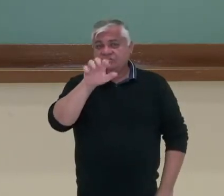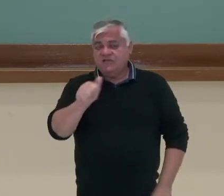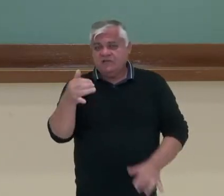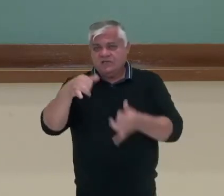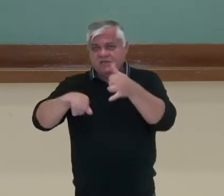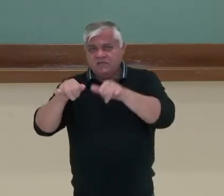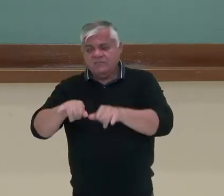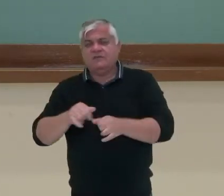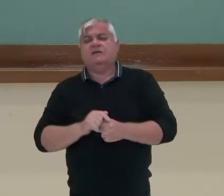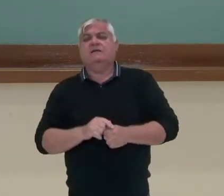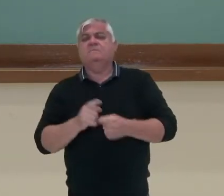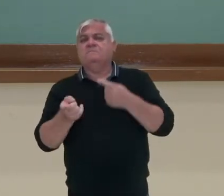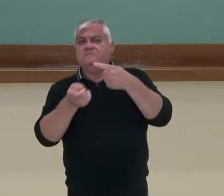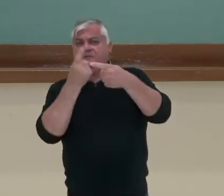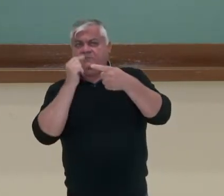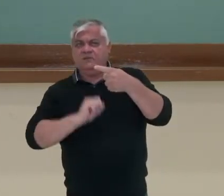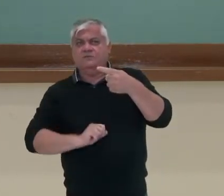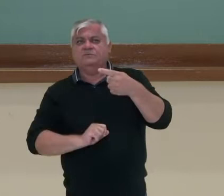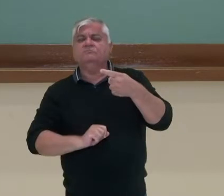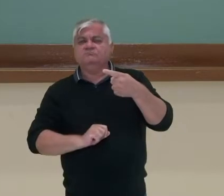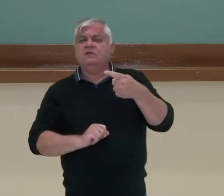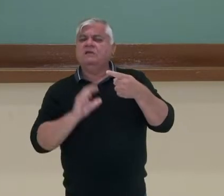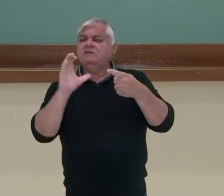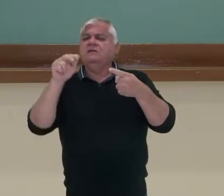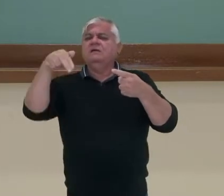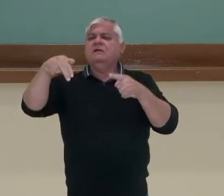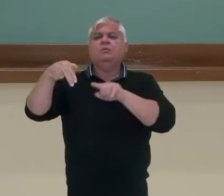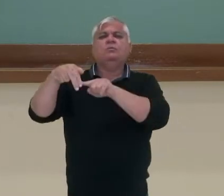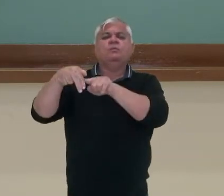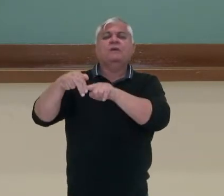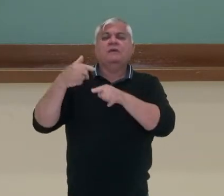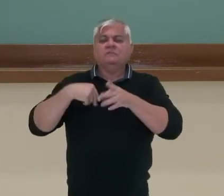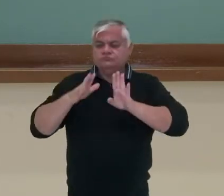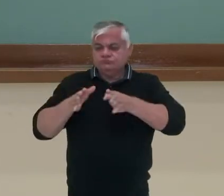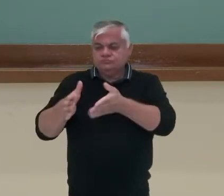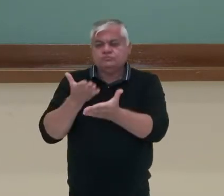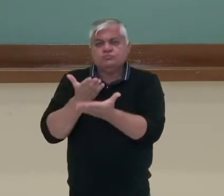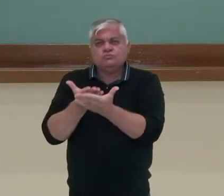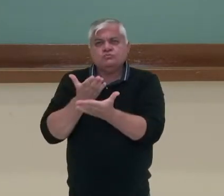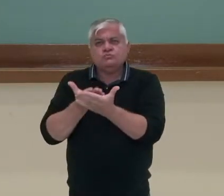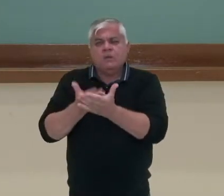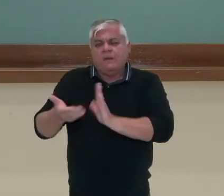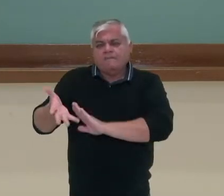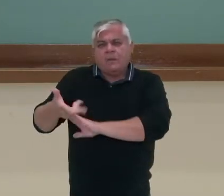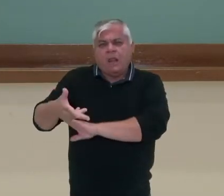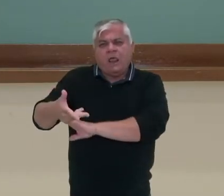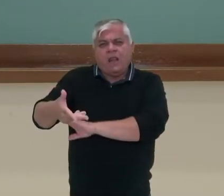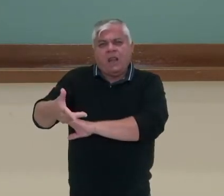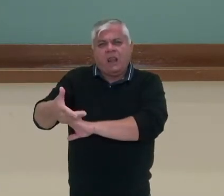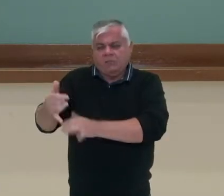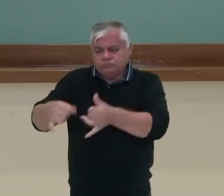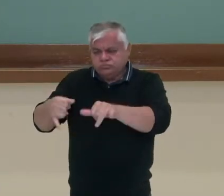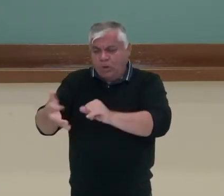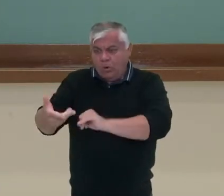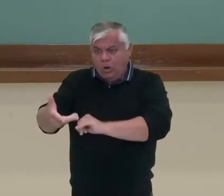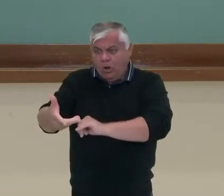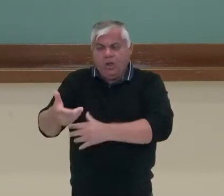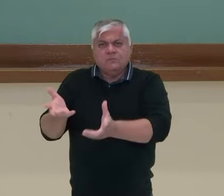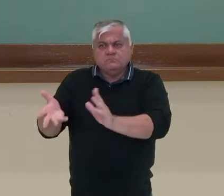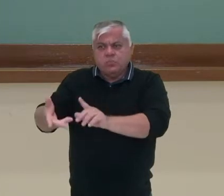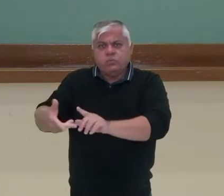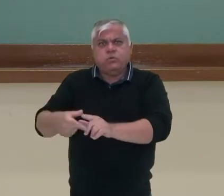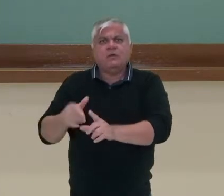e termodinâmica. Então, olha só, a cinética química dedica-se ao estudo das velocidades das reações e os fatores